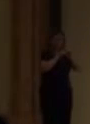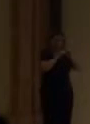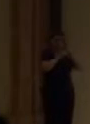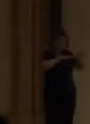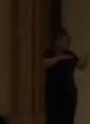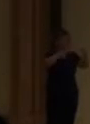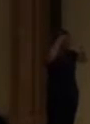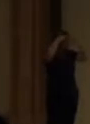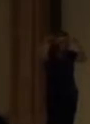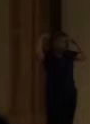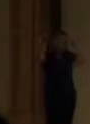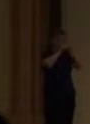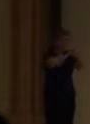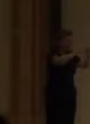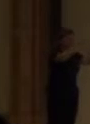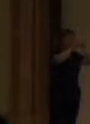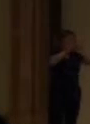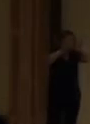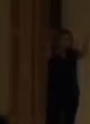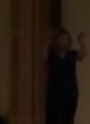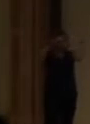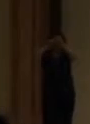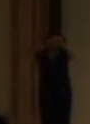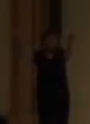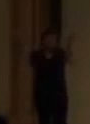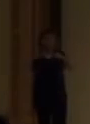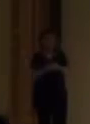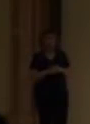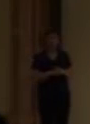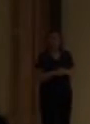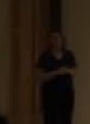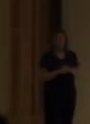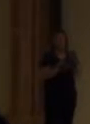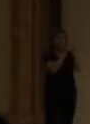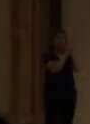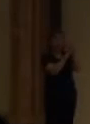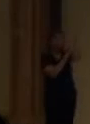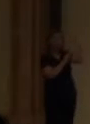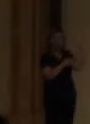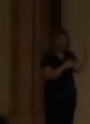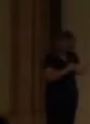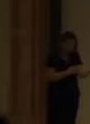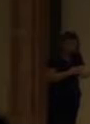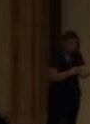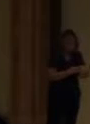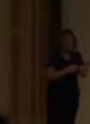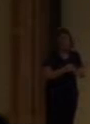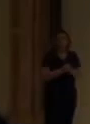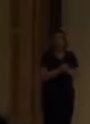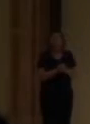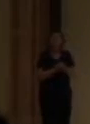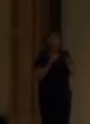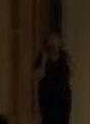crenças, do pensamento mágico, da existência de um Deus, mas, ao mesmo tempo, essa